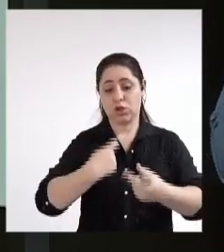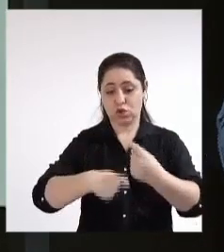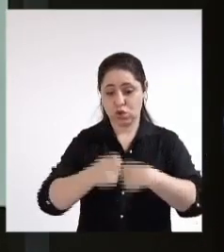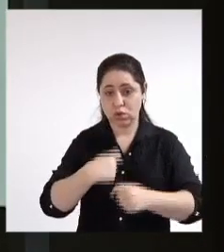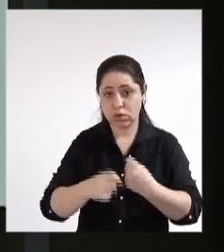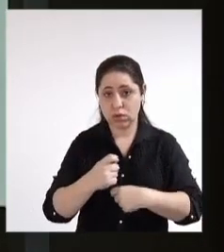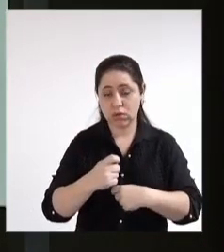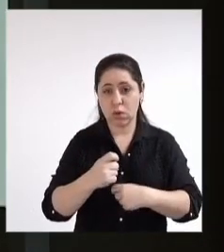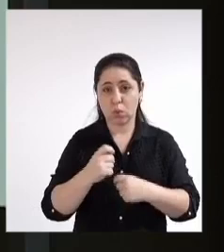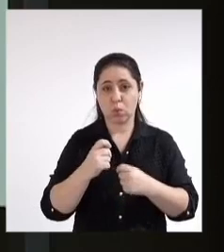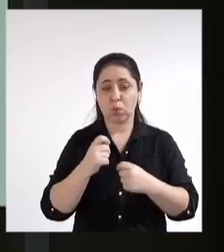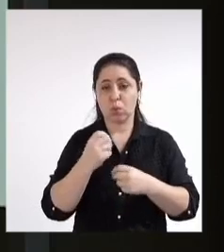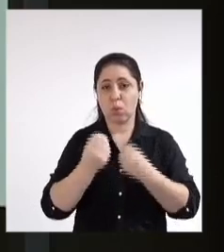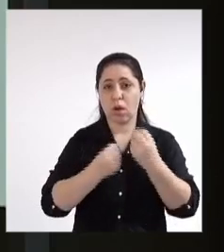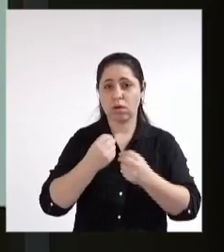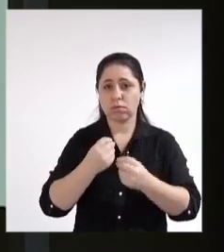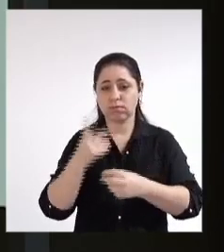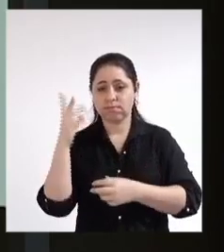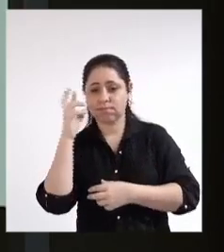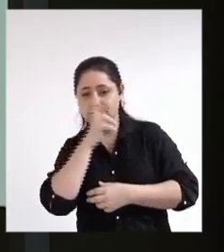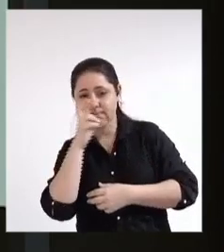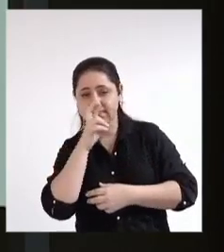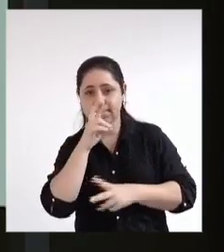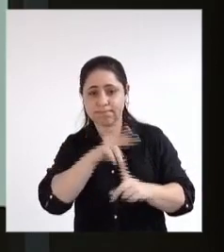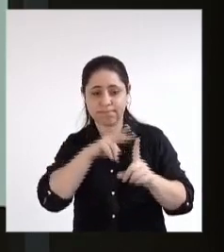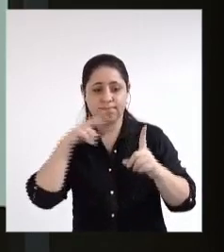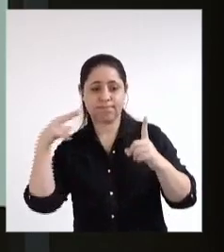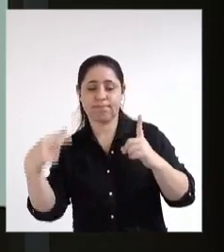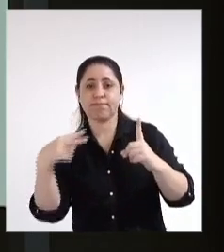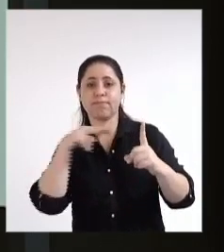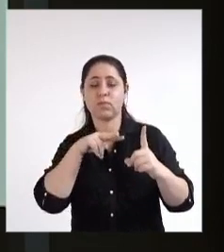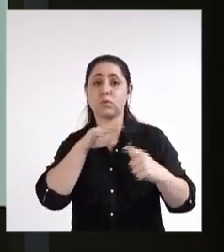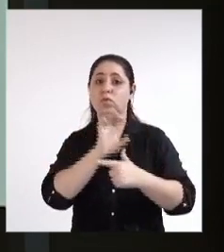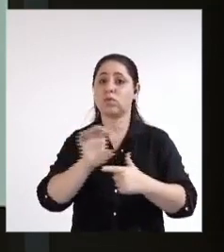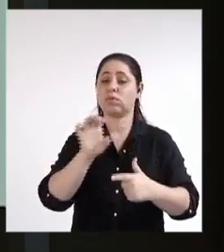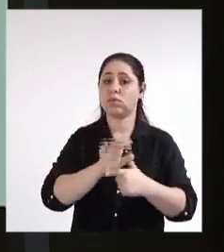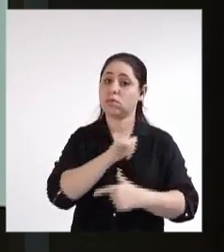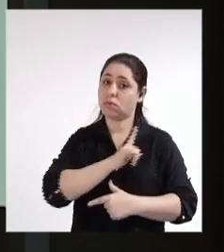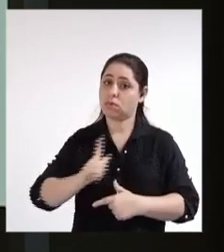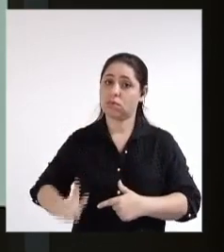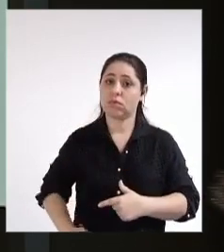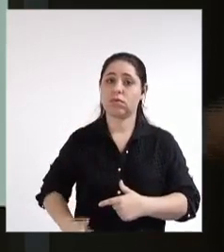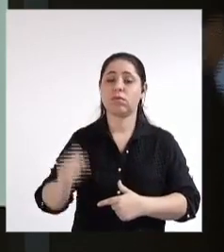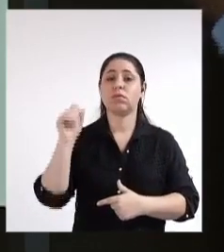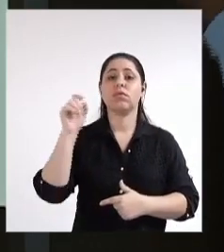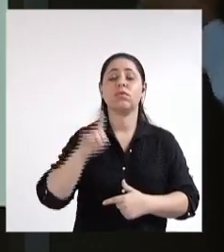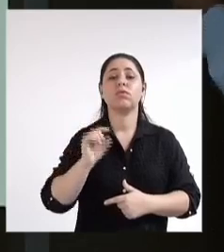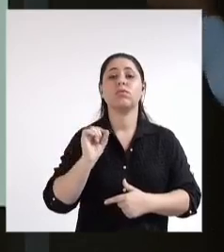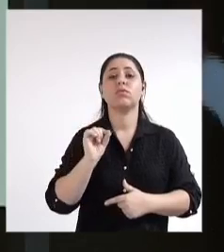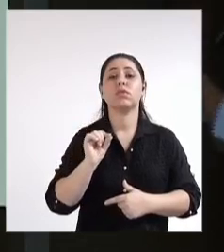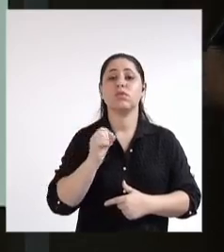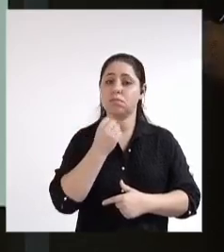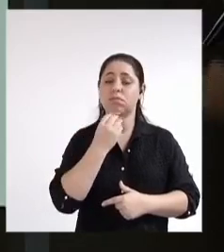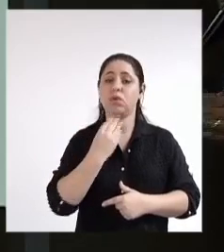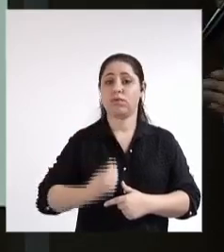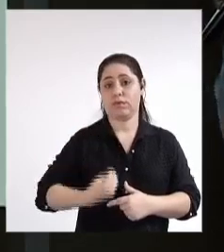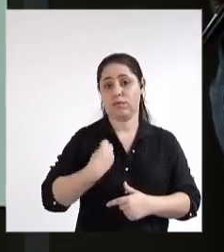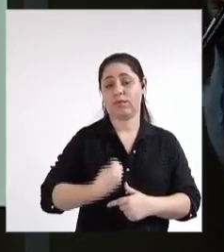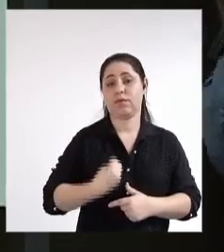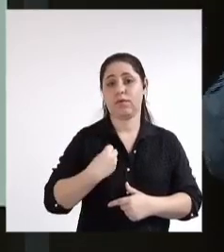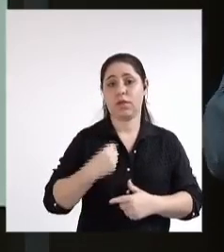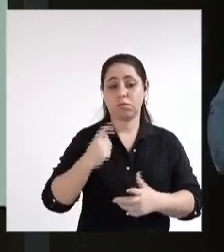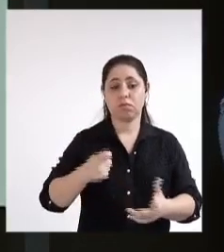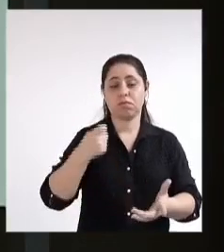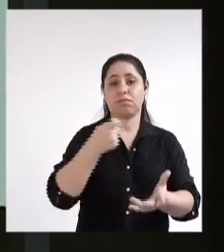a visão estratégica do governo do estado que é é um bom lugar para viver e investir com